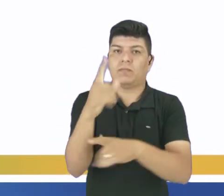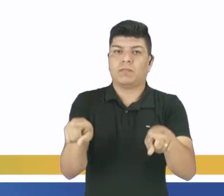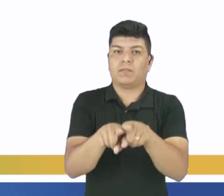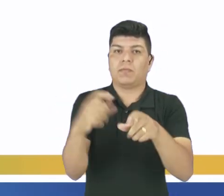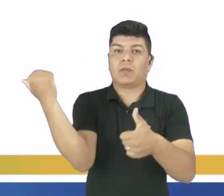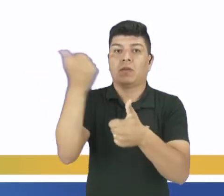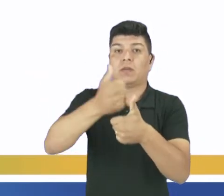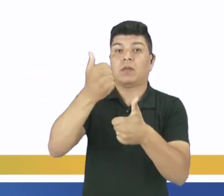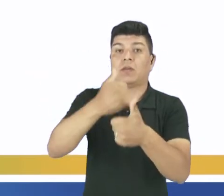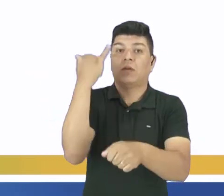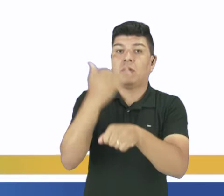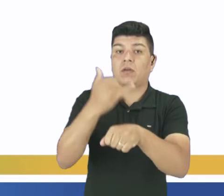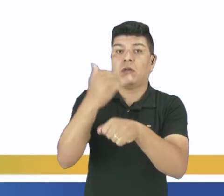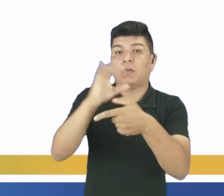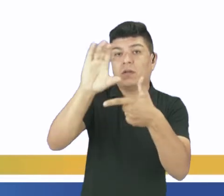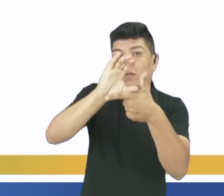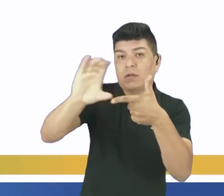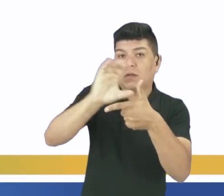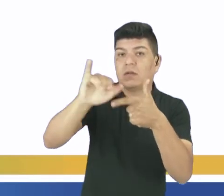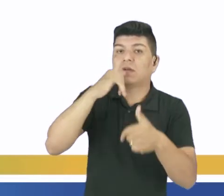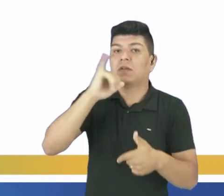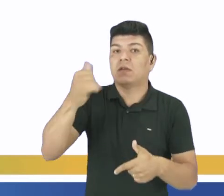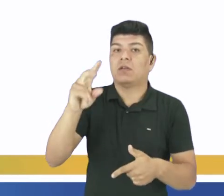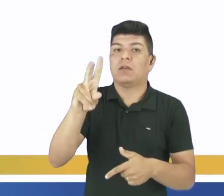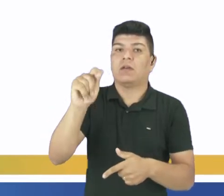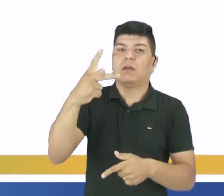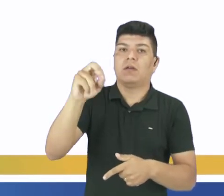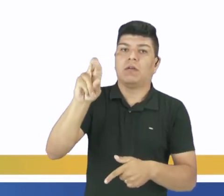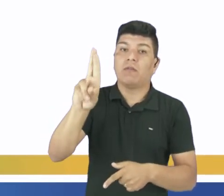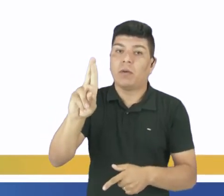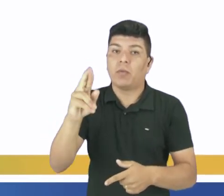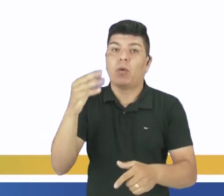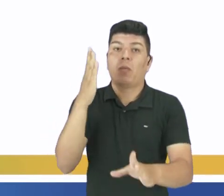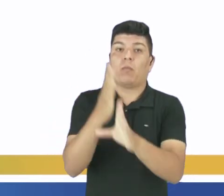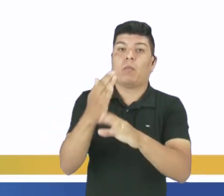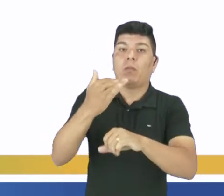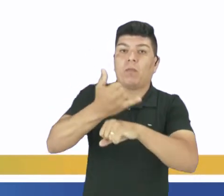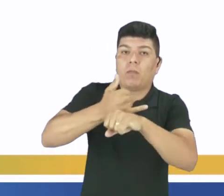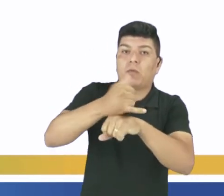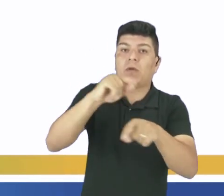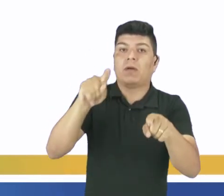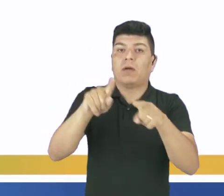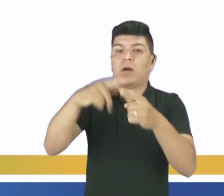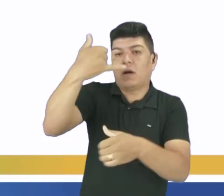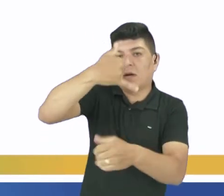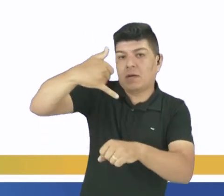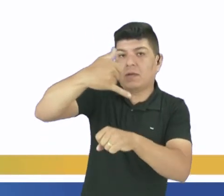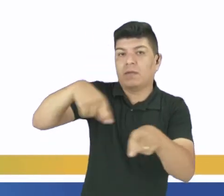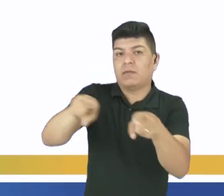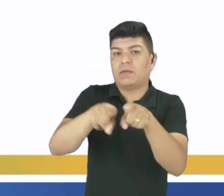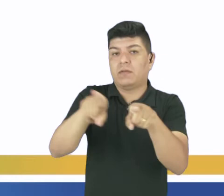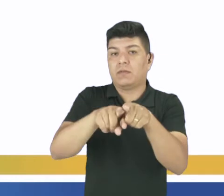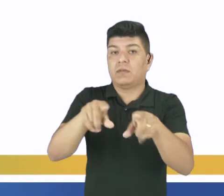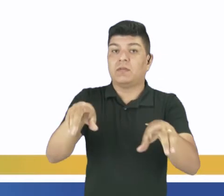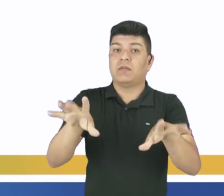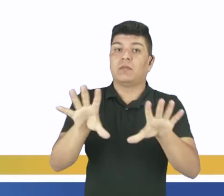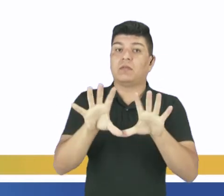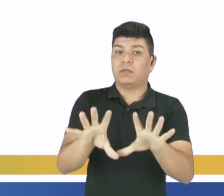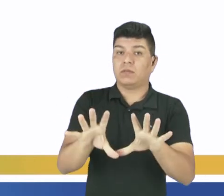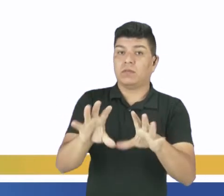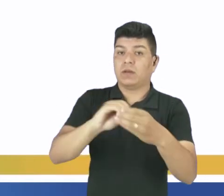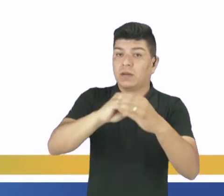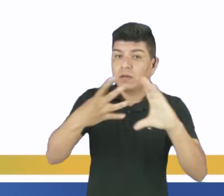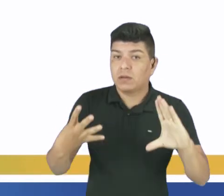a substituição do ferro, carvão e energia a vapor pelo aço, a eletricidade e o petróleo. Além do mais,